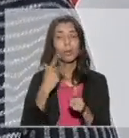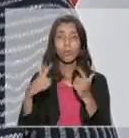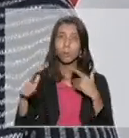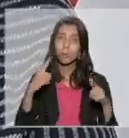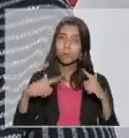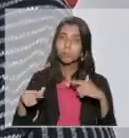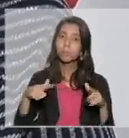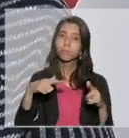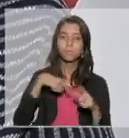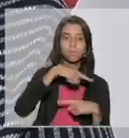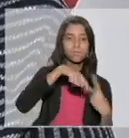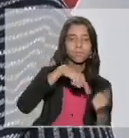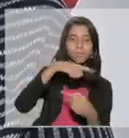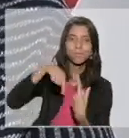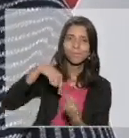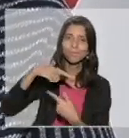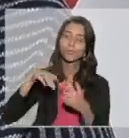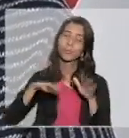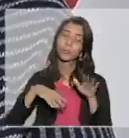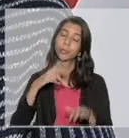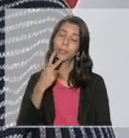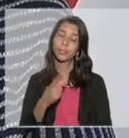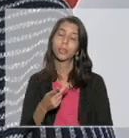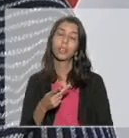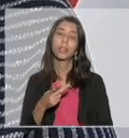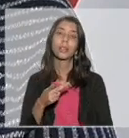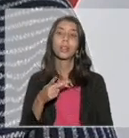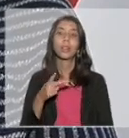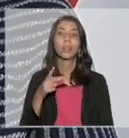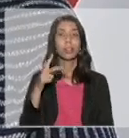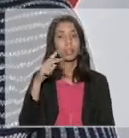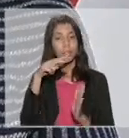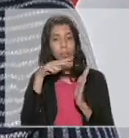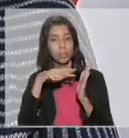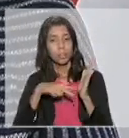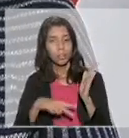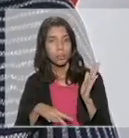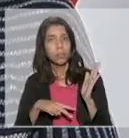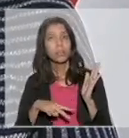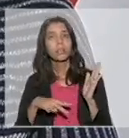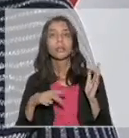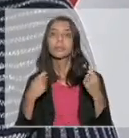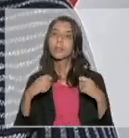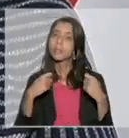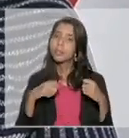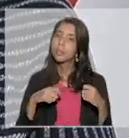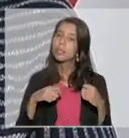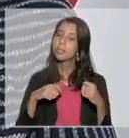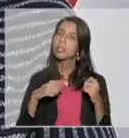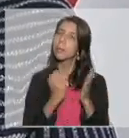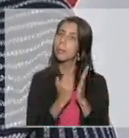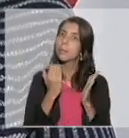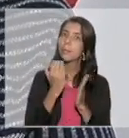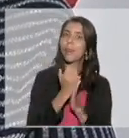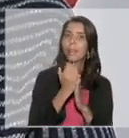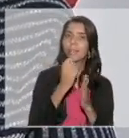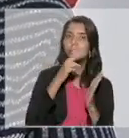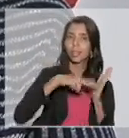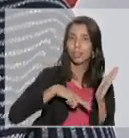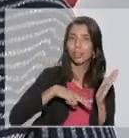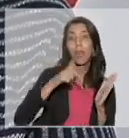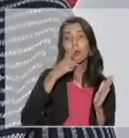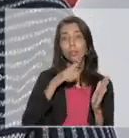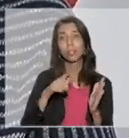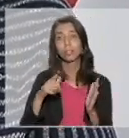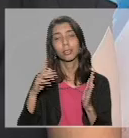buscar as outras formas de relacionamento. Eu digo sempre que, por exemplo, você lê, você tem que ler mais para namorar